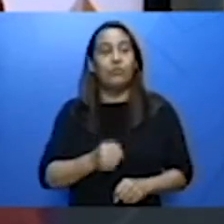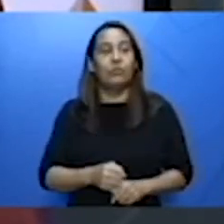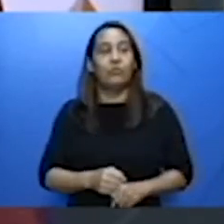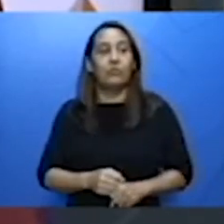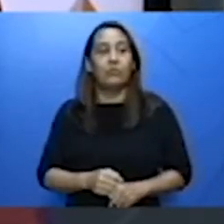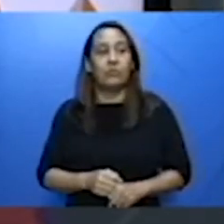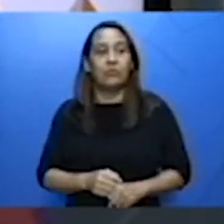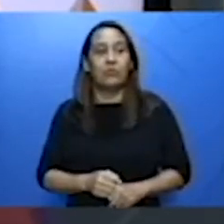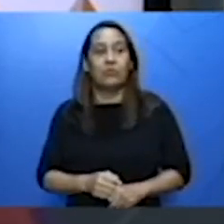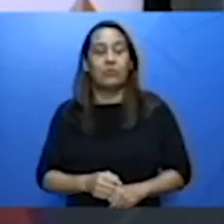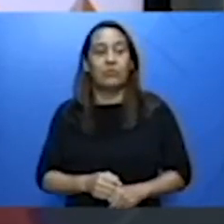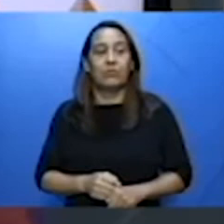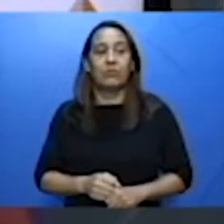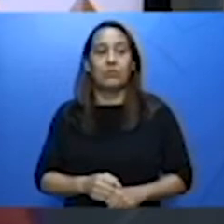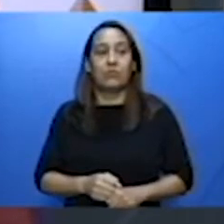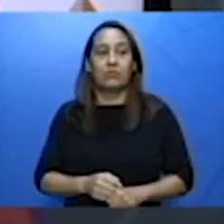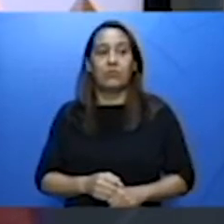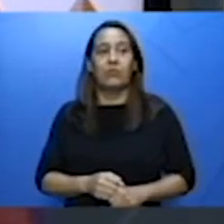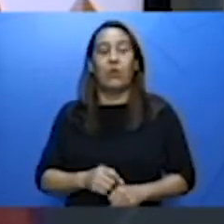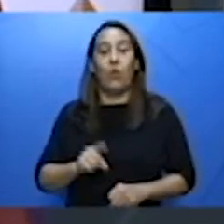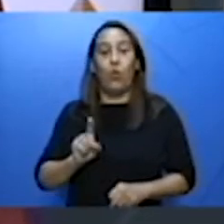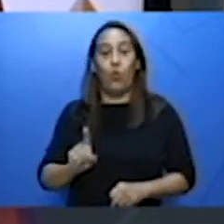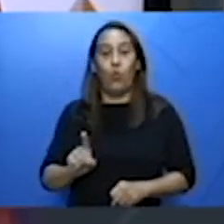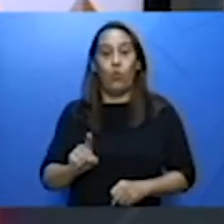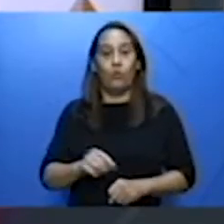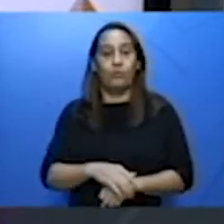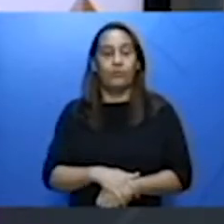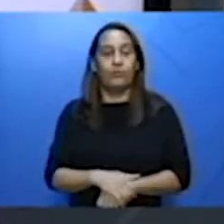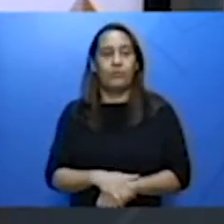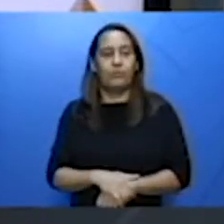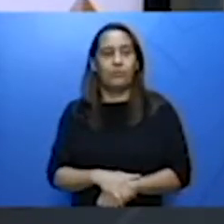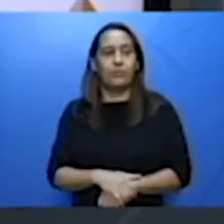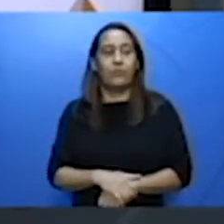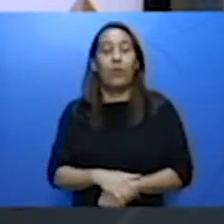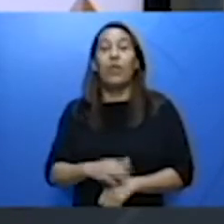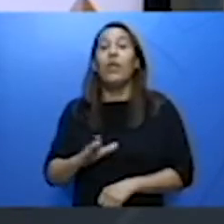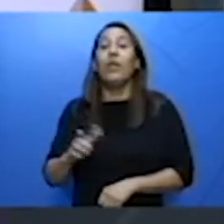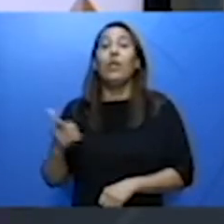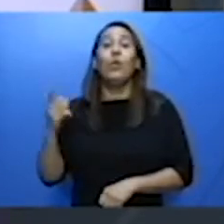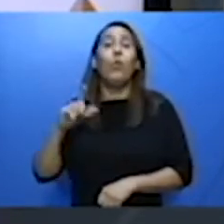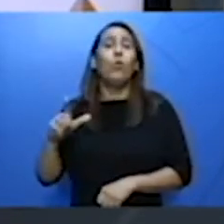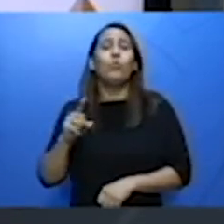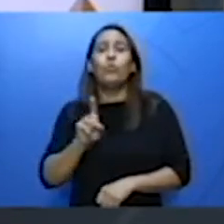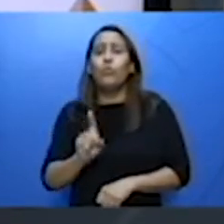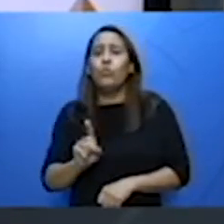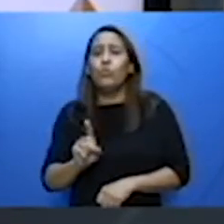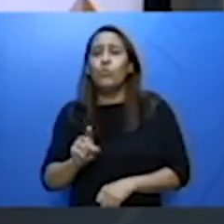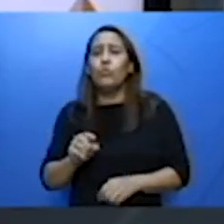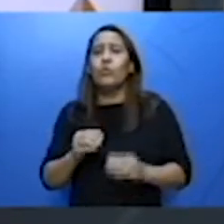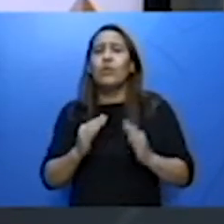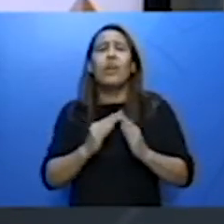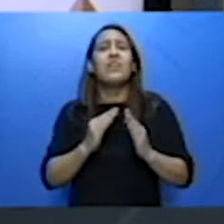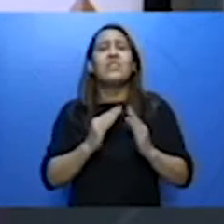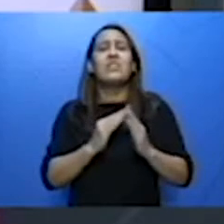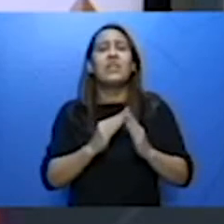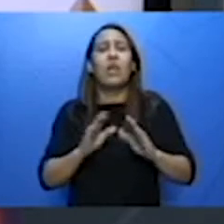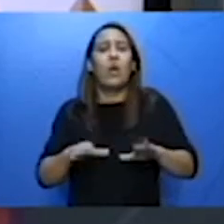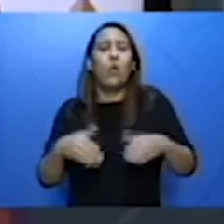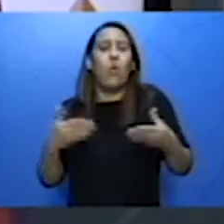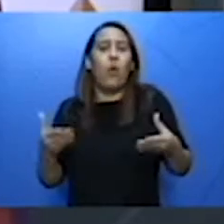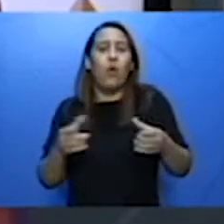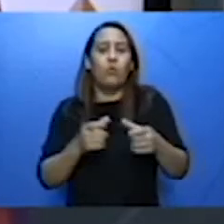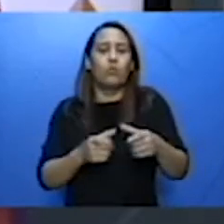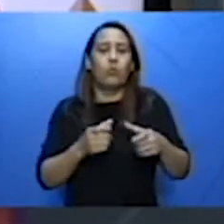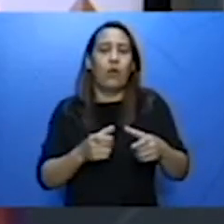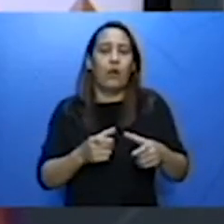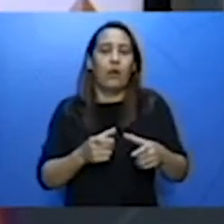Quem é a unidade do 11? É o 1, não é? O 1 pode. E o outro 1? Aquele 1 da